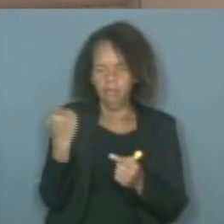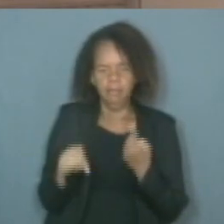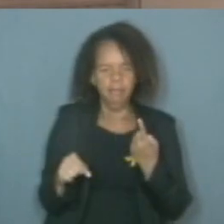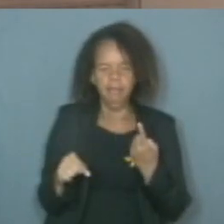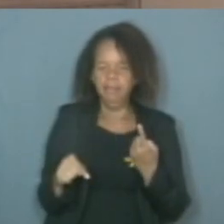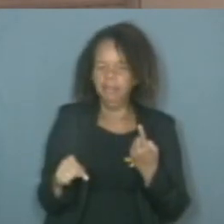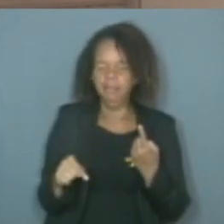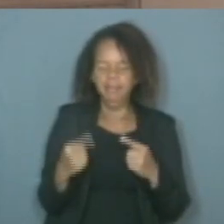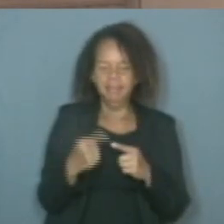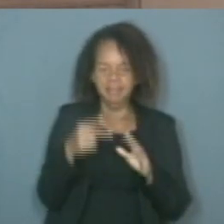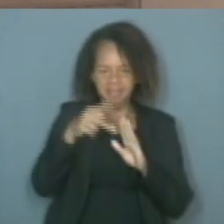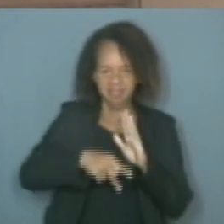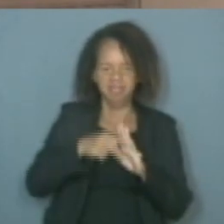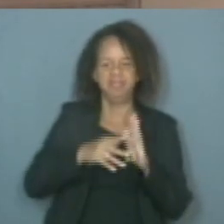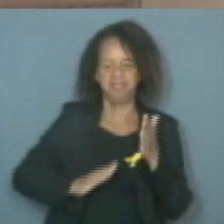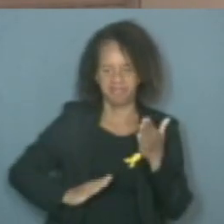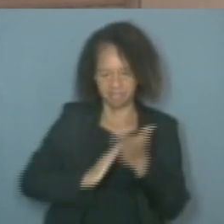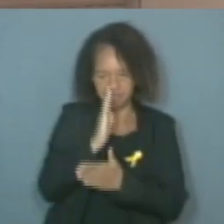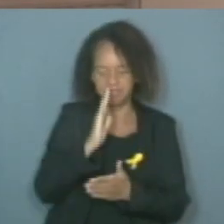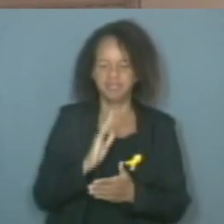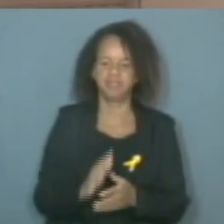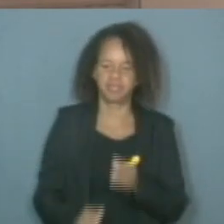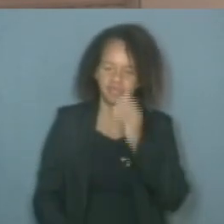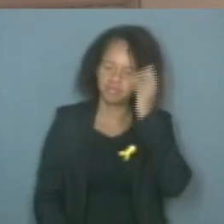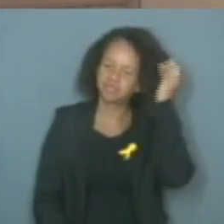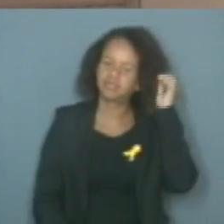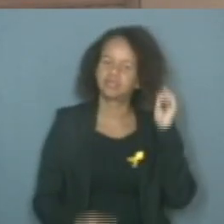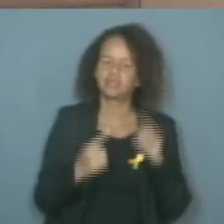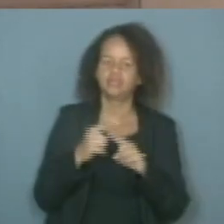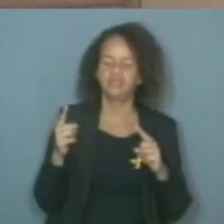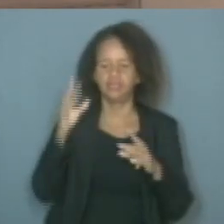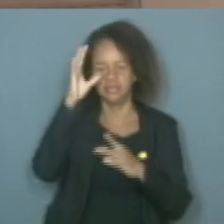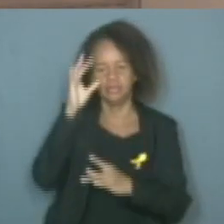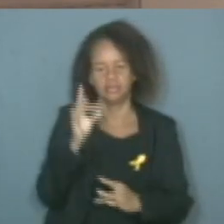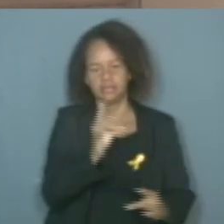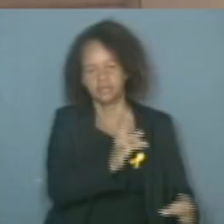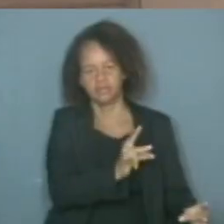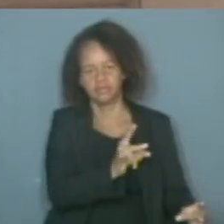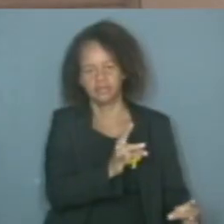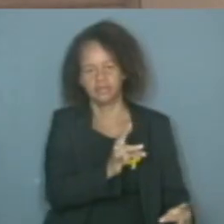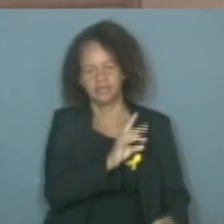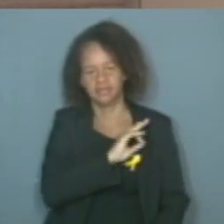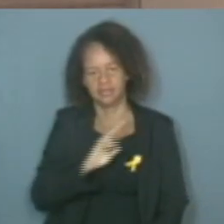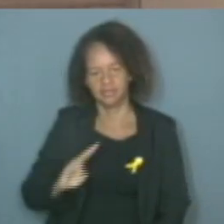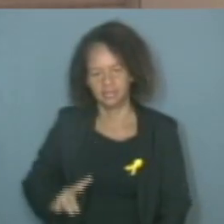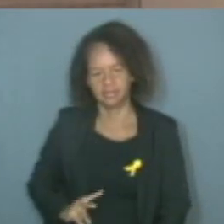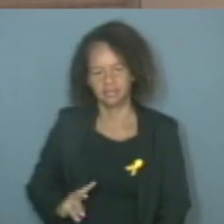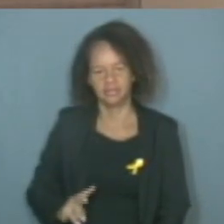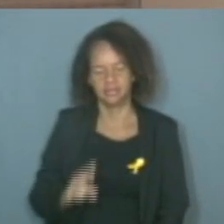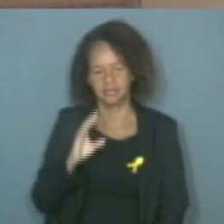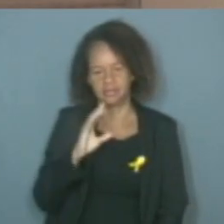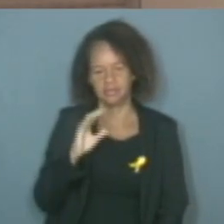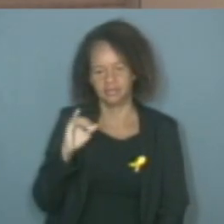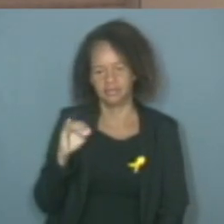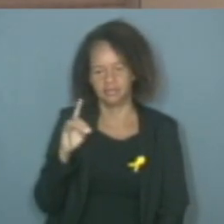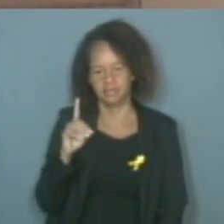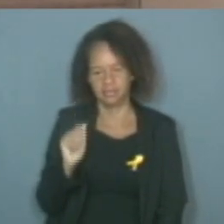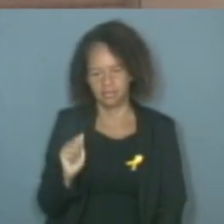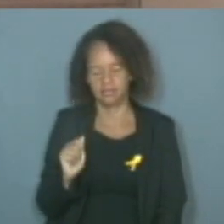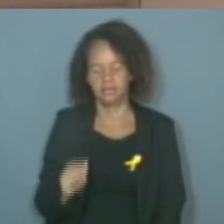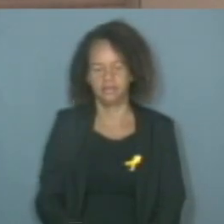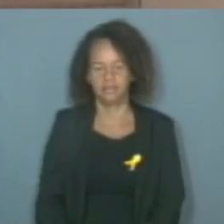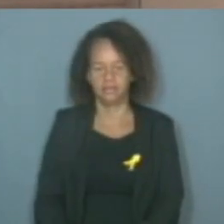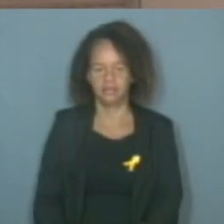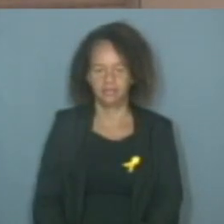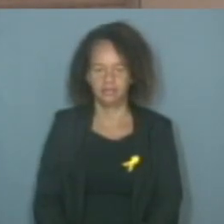possível, porque esse projeto vai ser aprovado. Mas antes de completar minha fala, já vou passar a parte para a vereadora Cida Pedrosa,